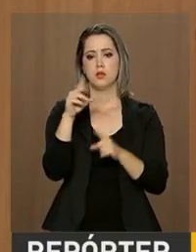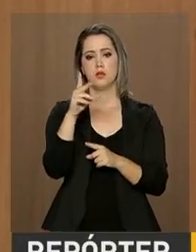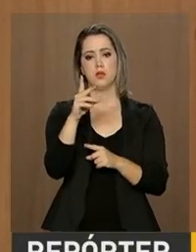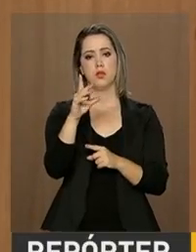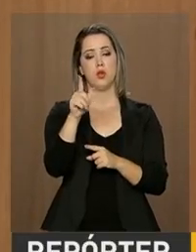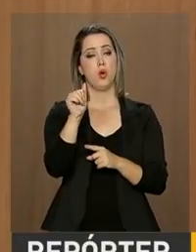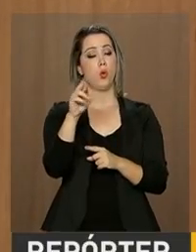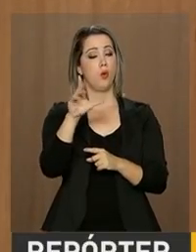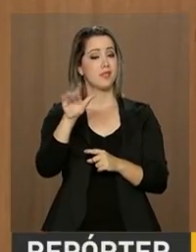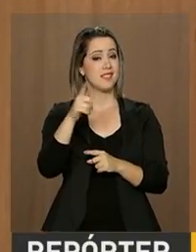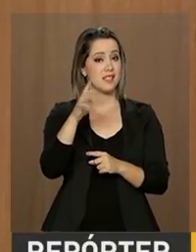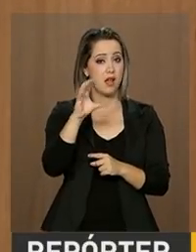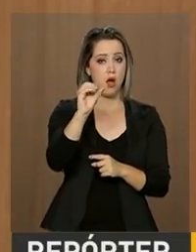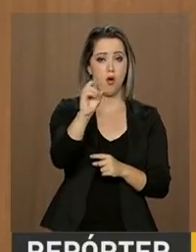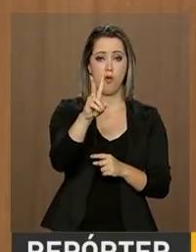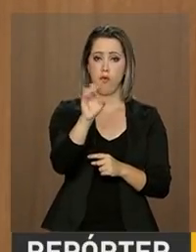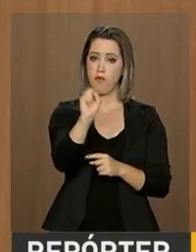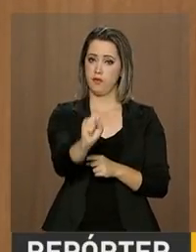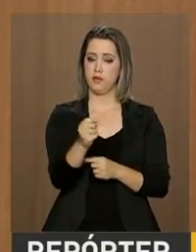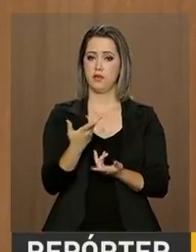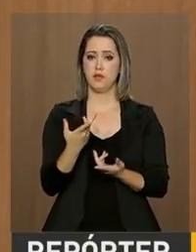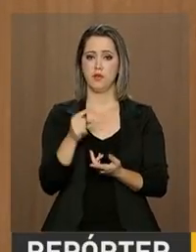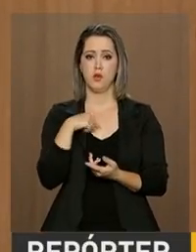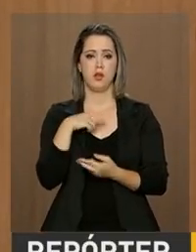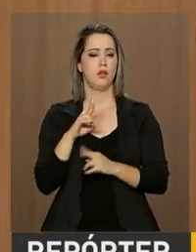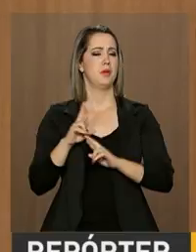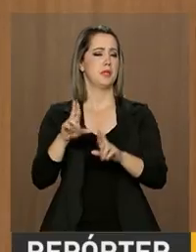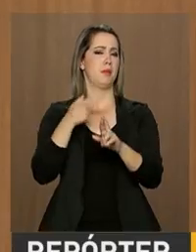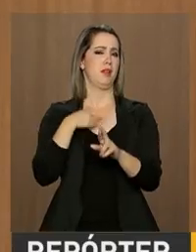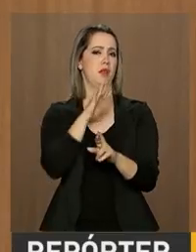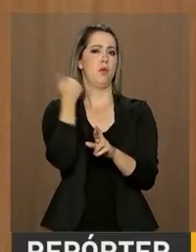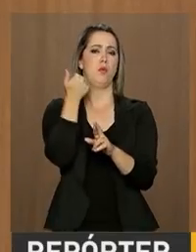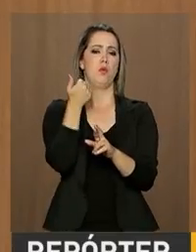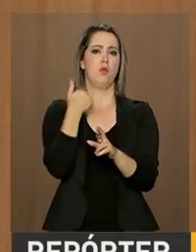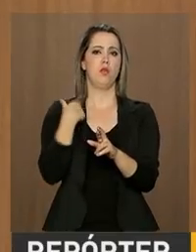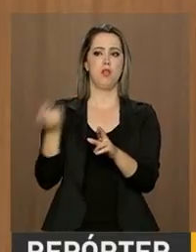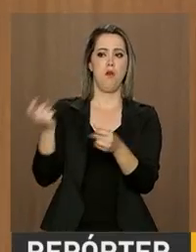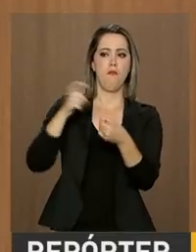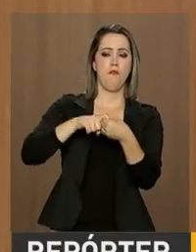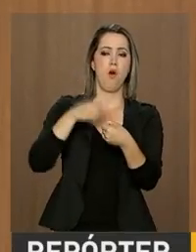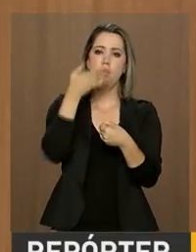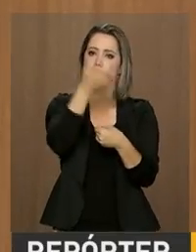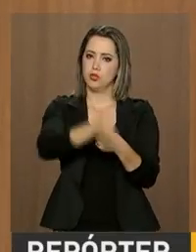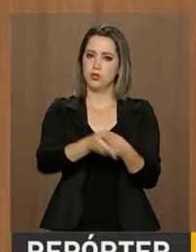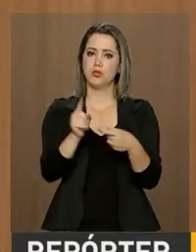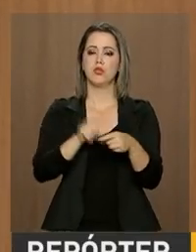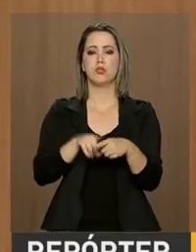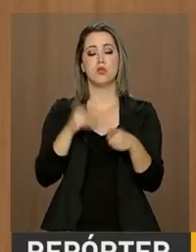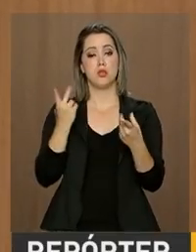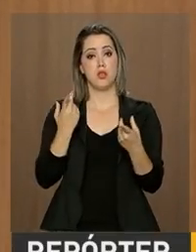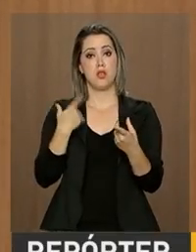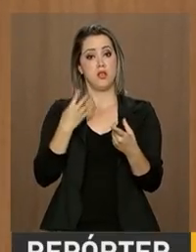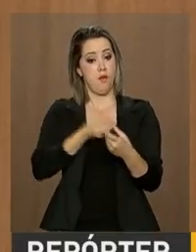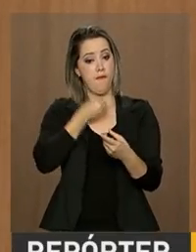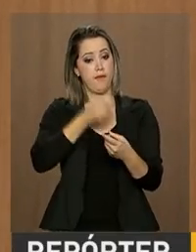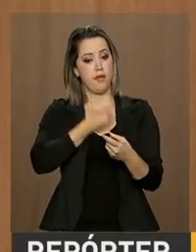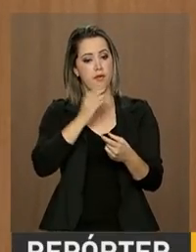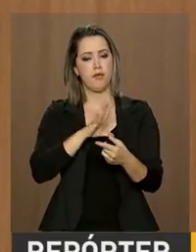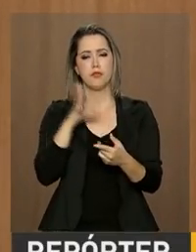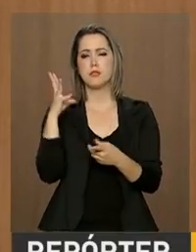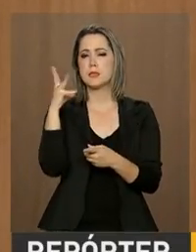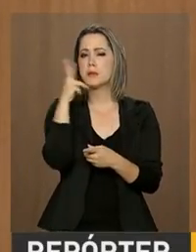dias que eu moro aqui eu volte para lá que discute os